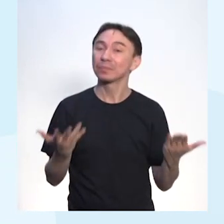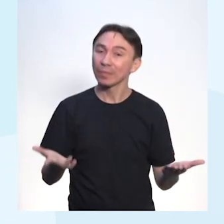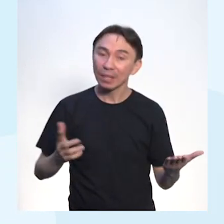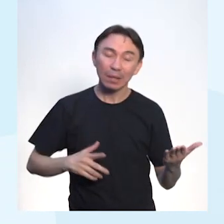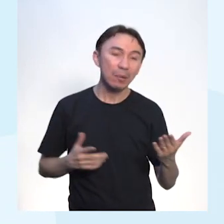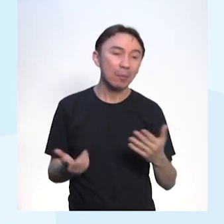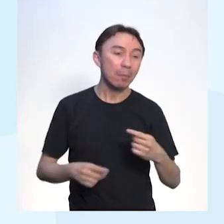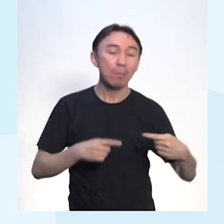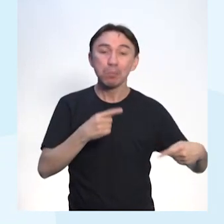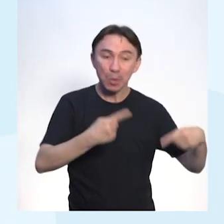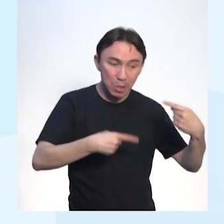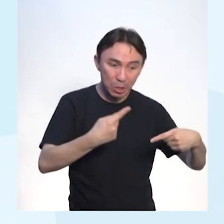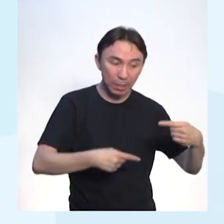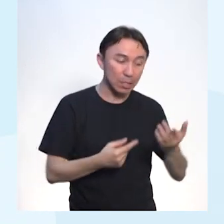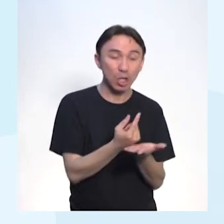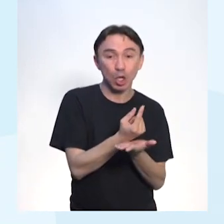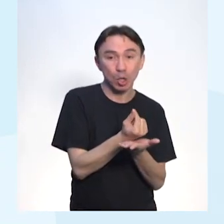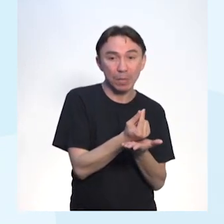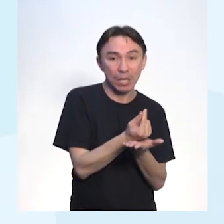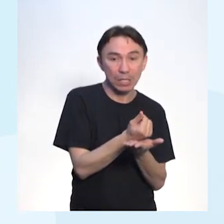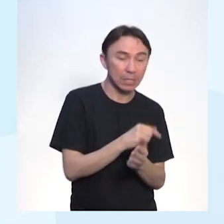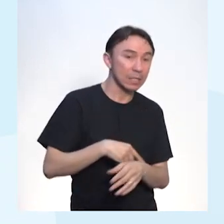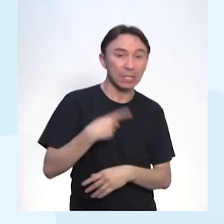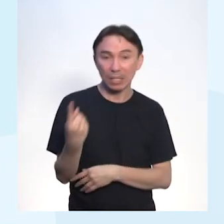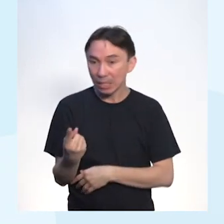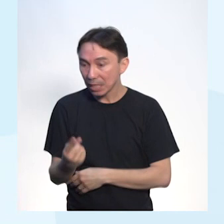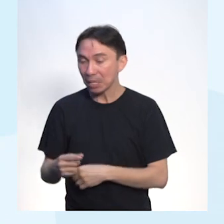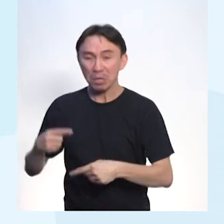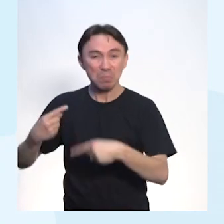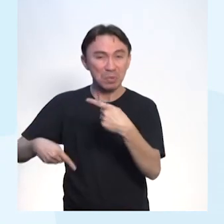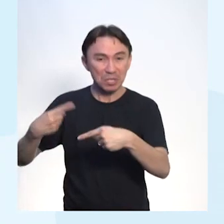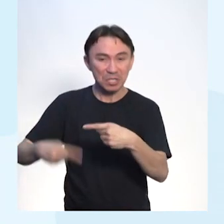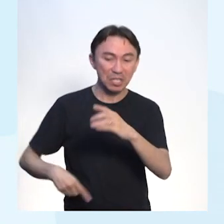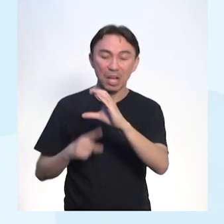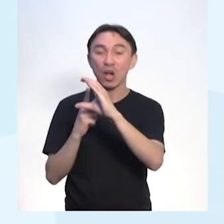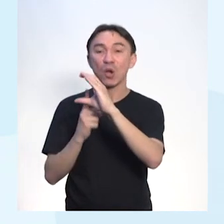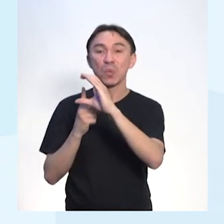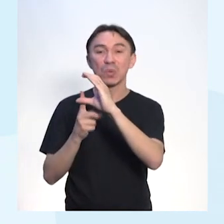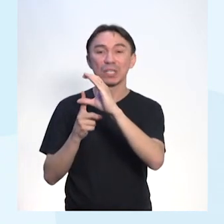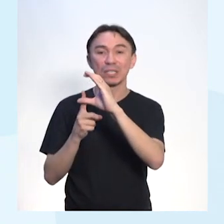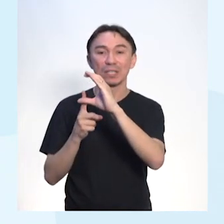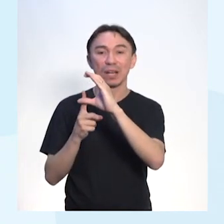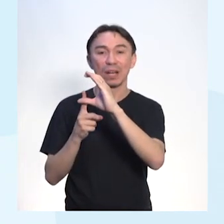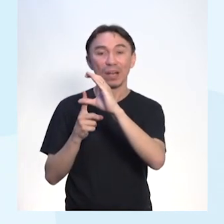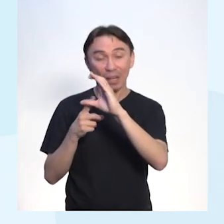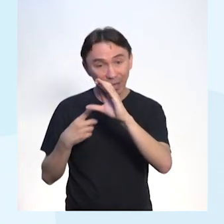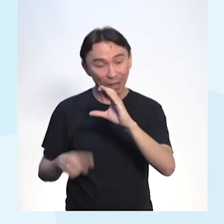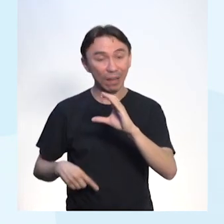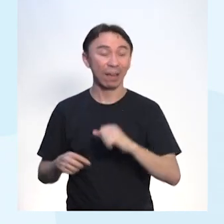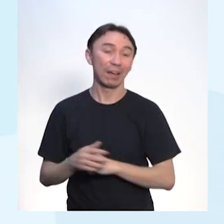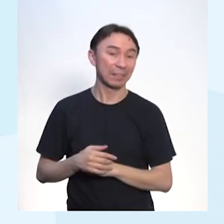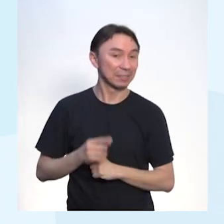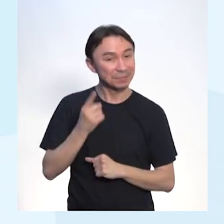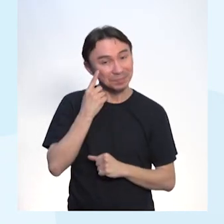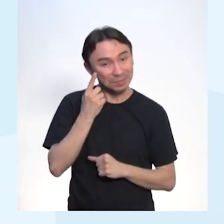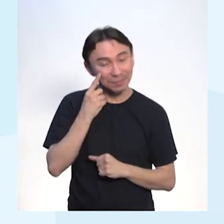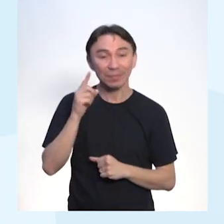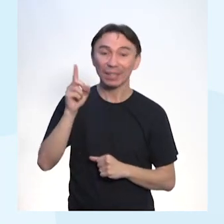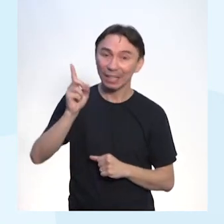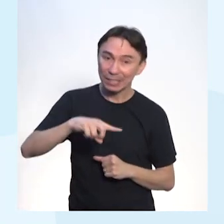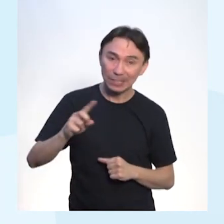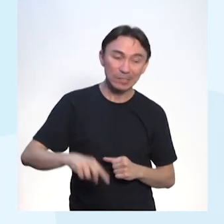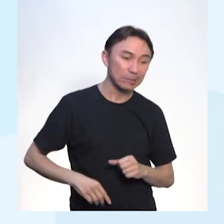geopolítica capitalista e a geopolítica comunista. Então, esse mapa ilustra a